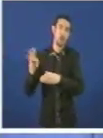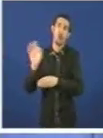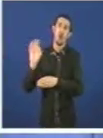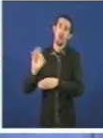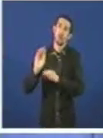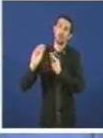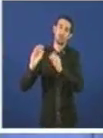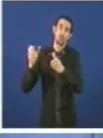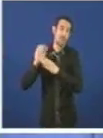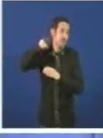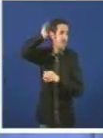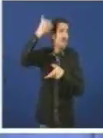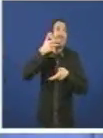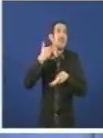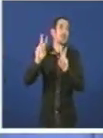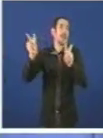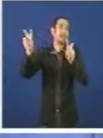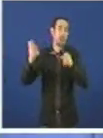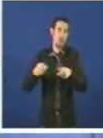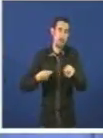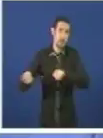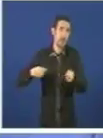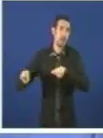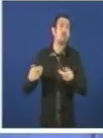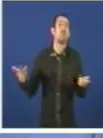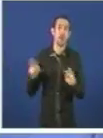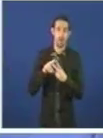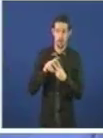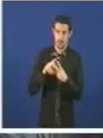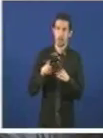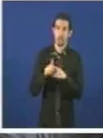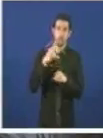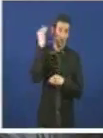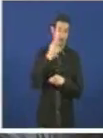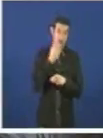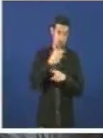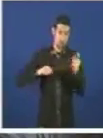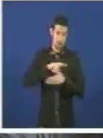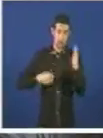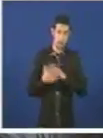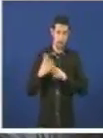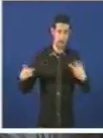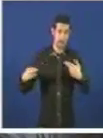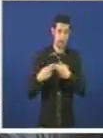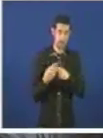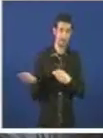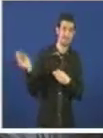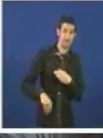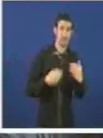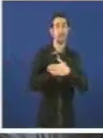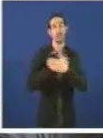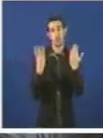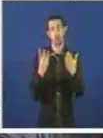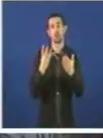dos democráticos mercados? Ou temos que supoñer que a Xunta de Galicia vai recortar a maiores outros daza oito millóns de